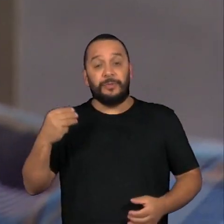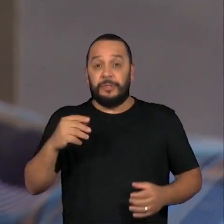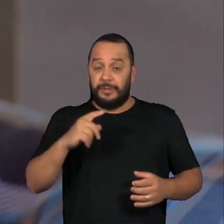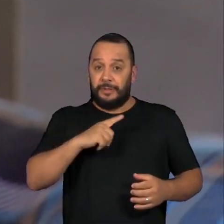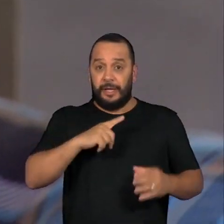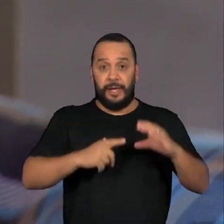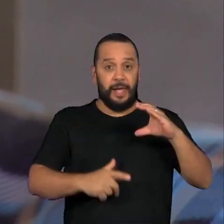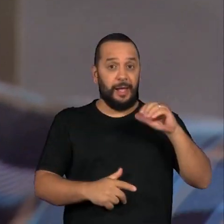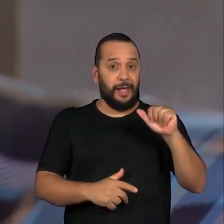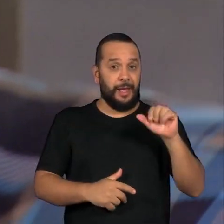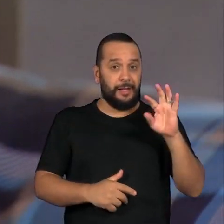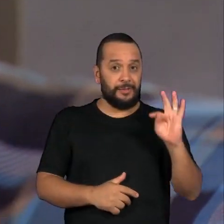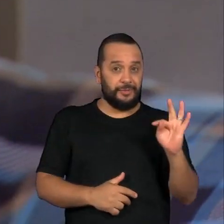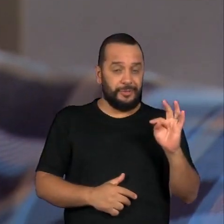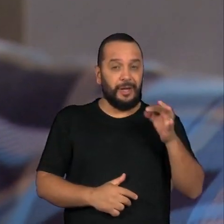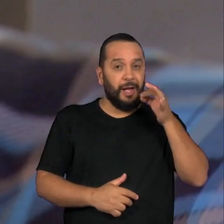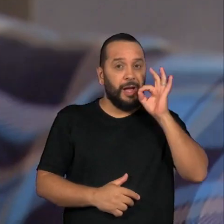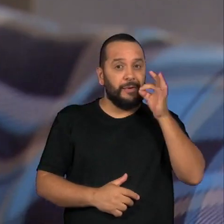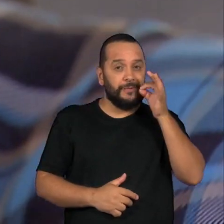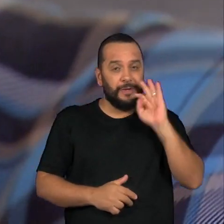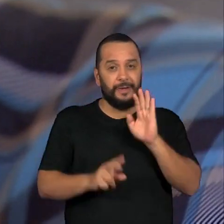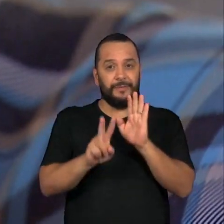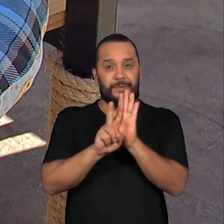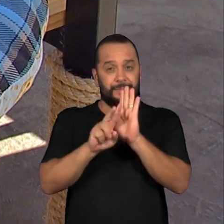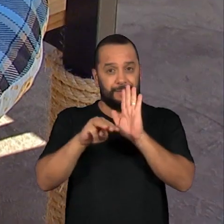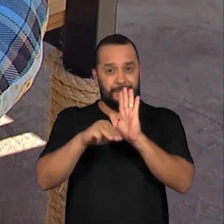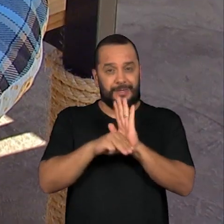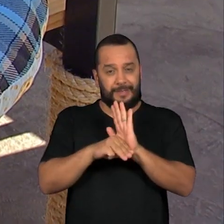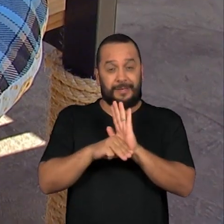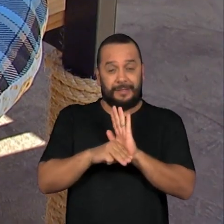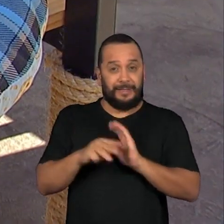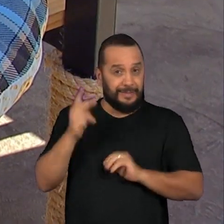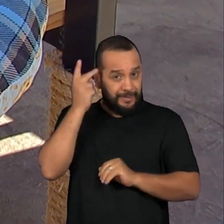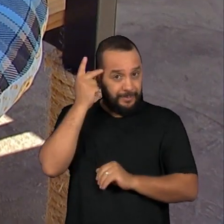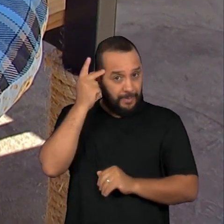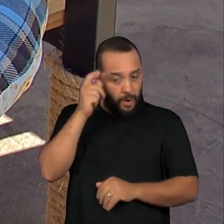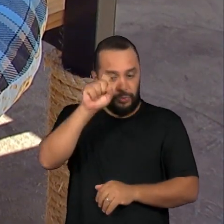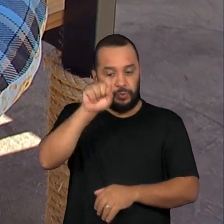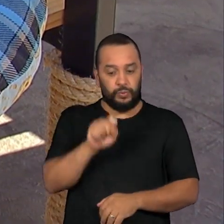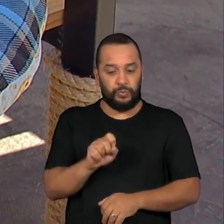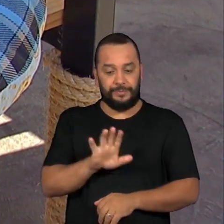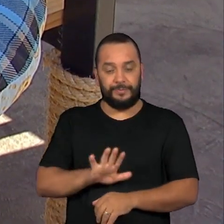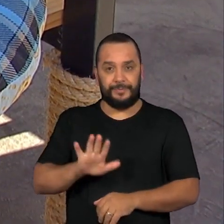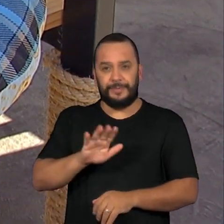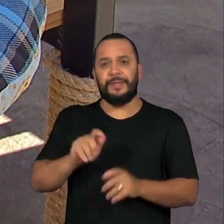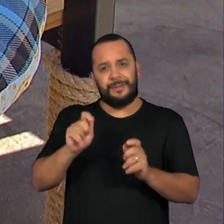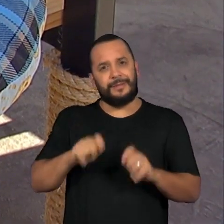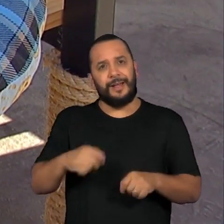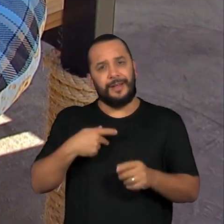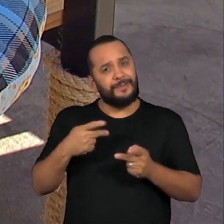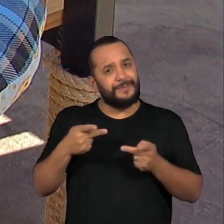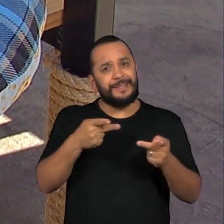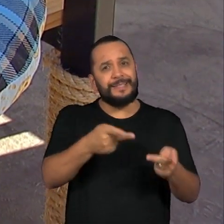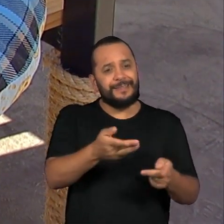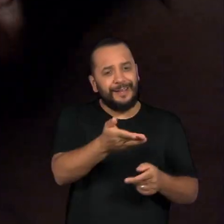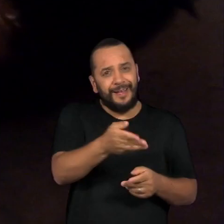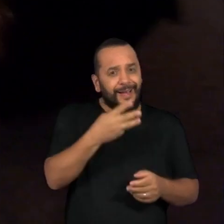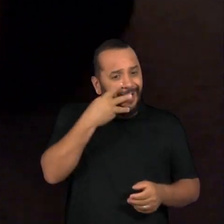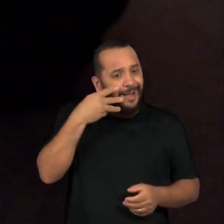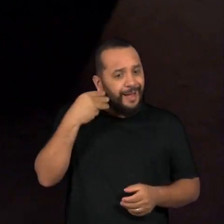Vila Mariana, zona sul da capital paulista. É possível visitar animais disponíveis para a